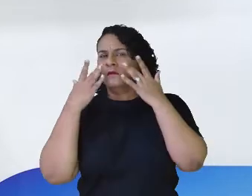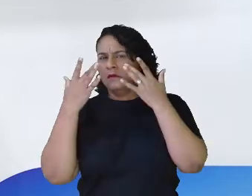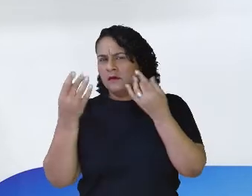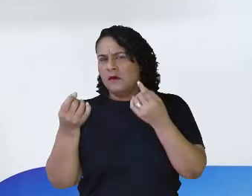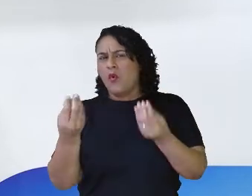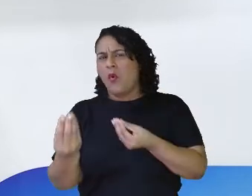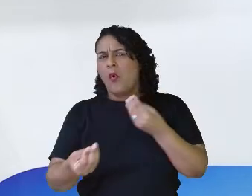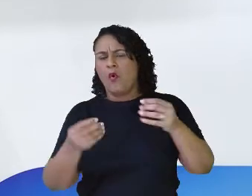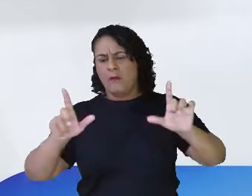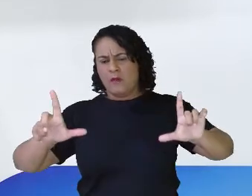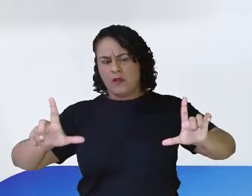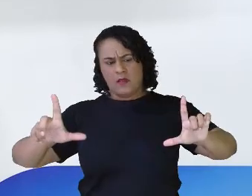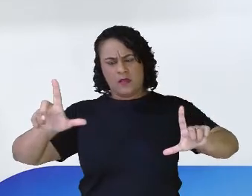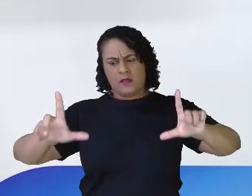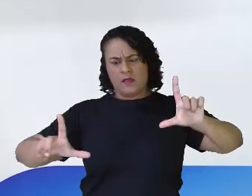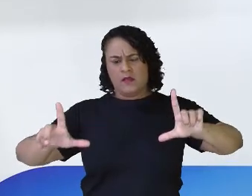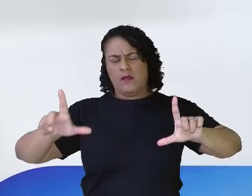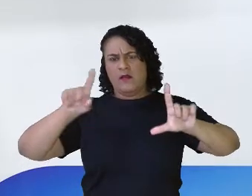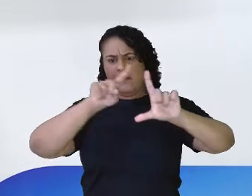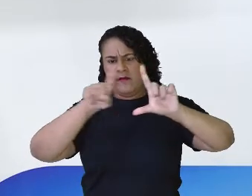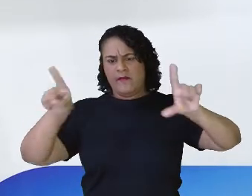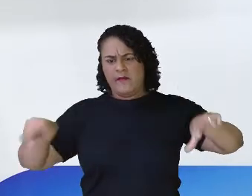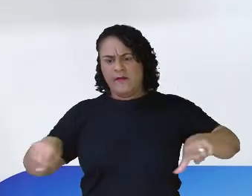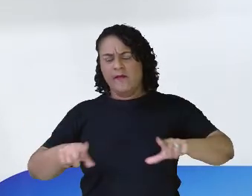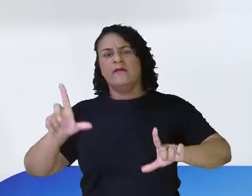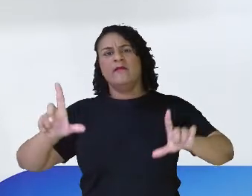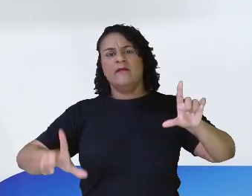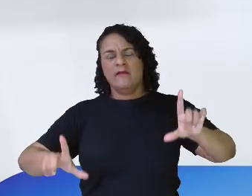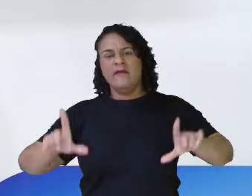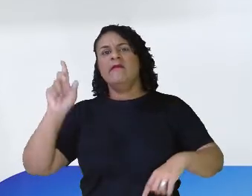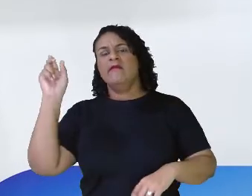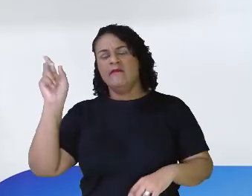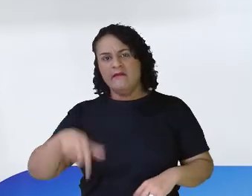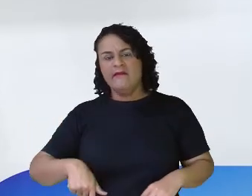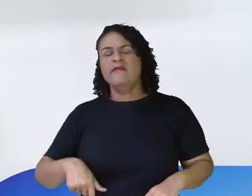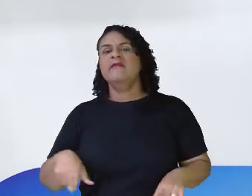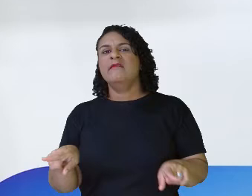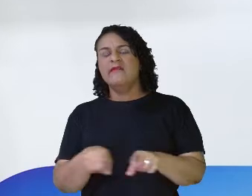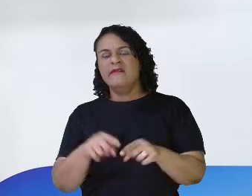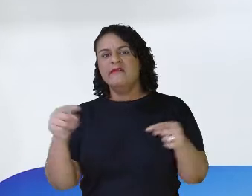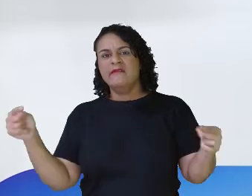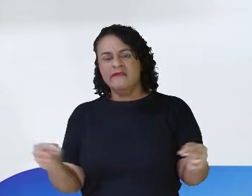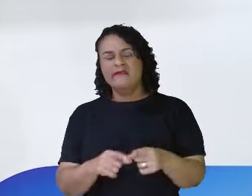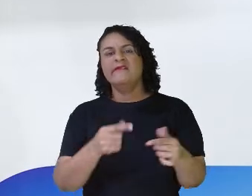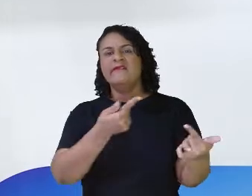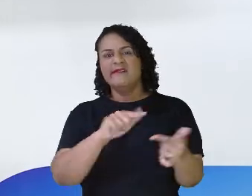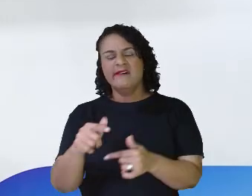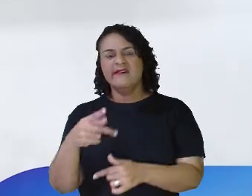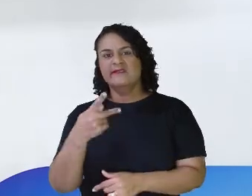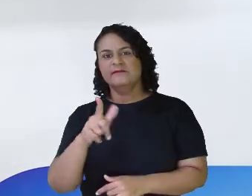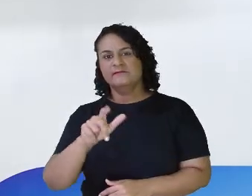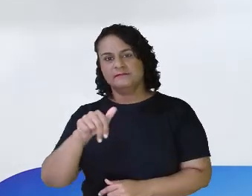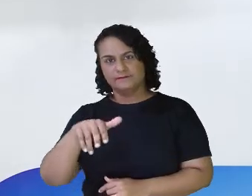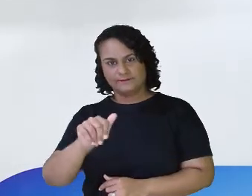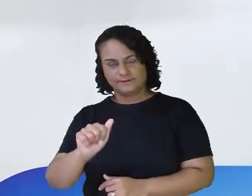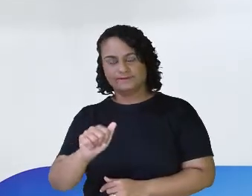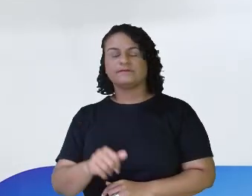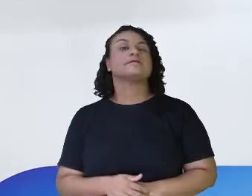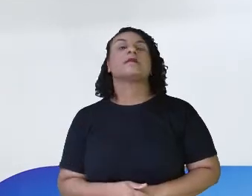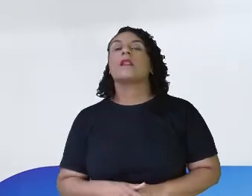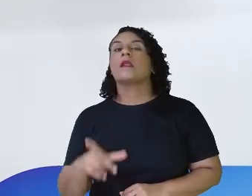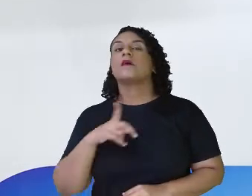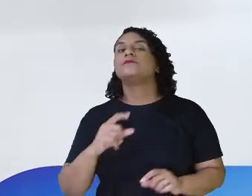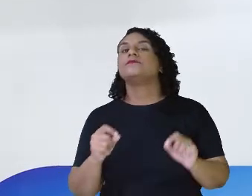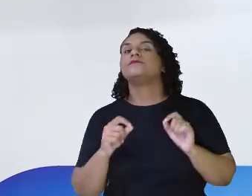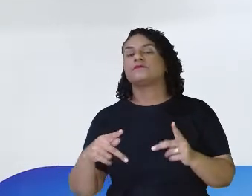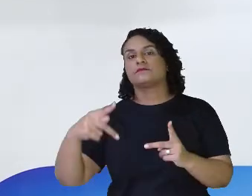no formato da sua televisão. Certamente uma figura geométrica plana. Aqui eu tenho